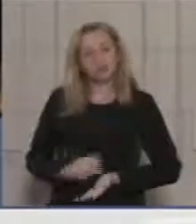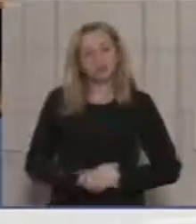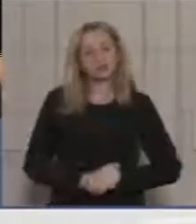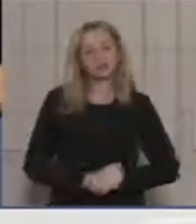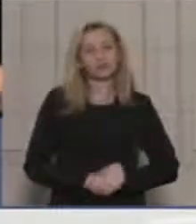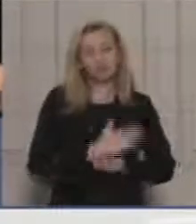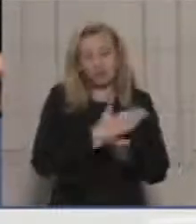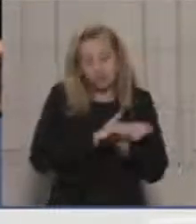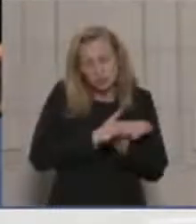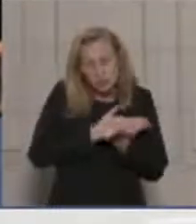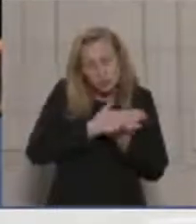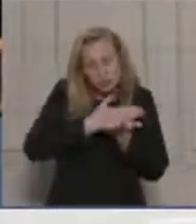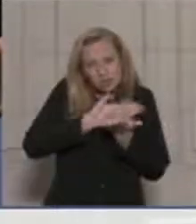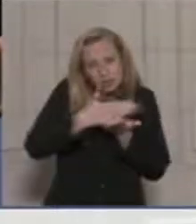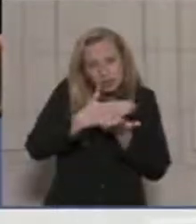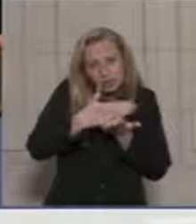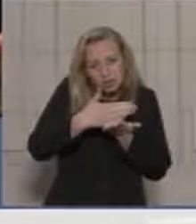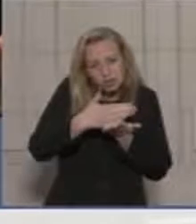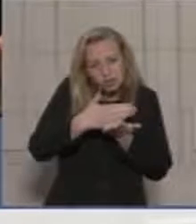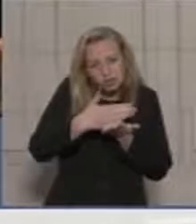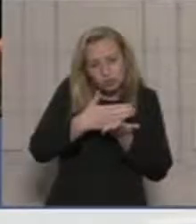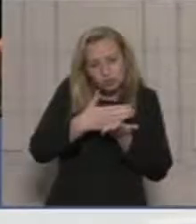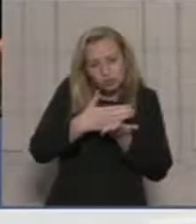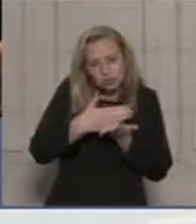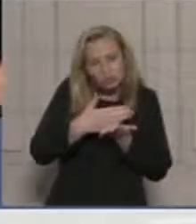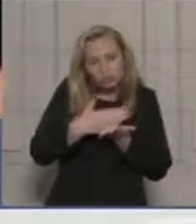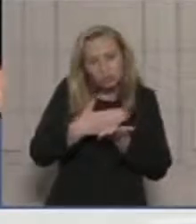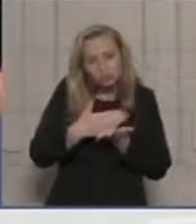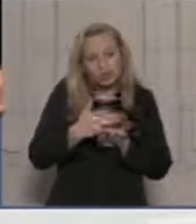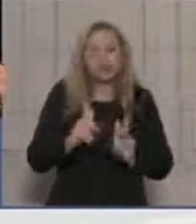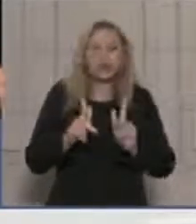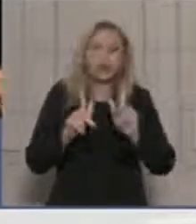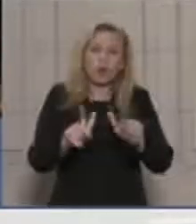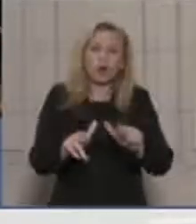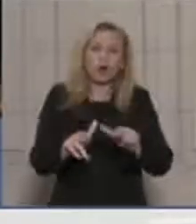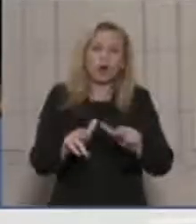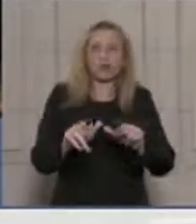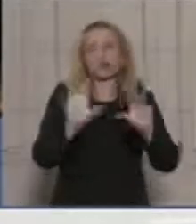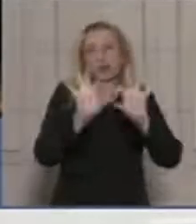em princípio, com os mesmos lemas